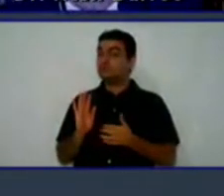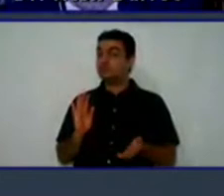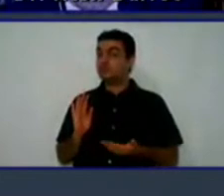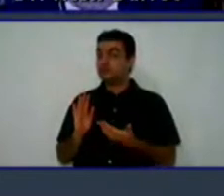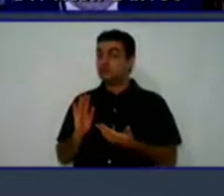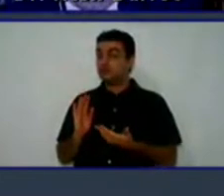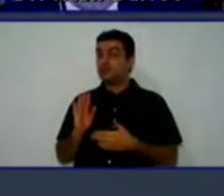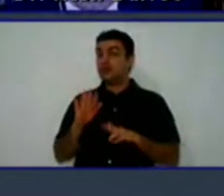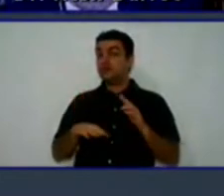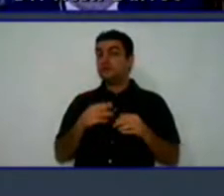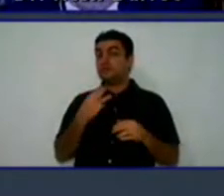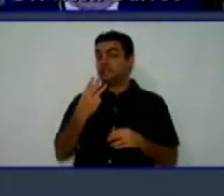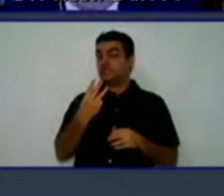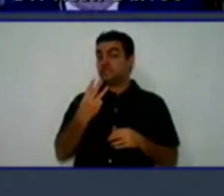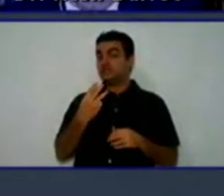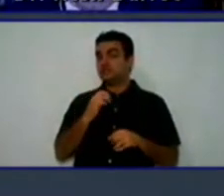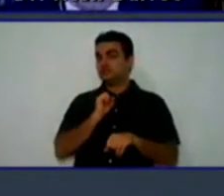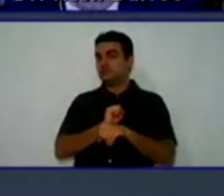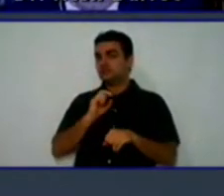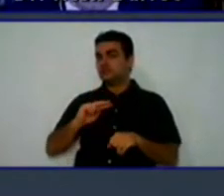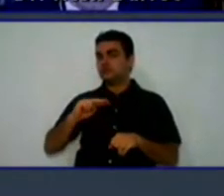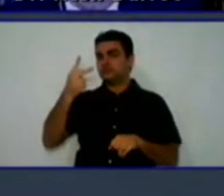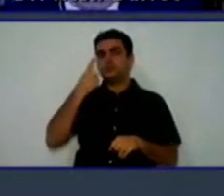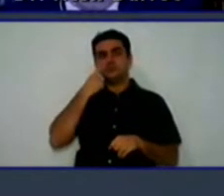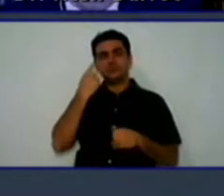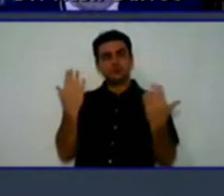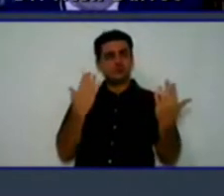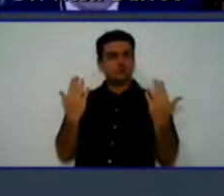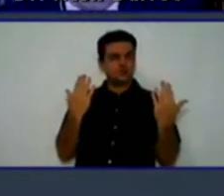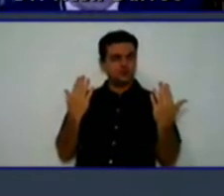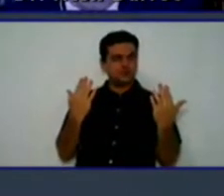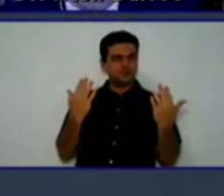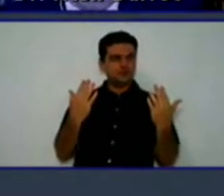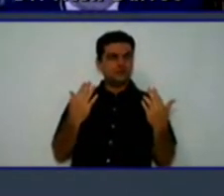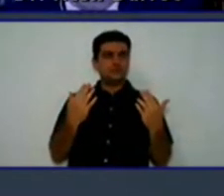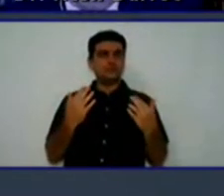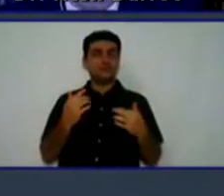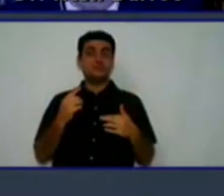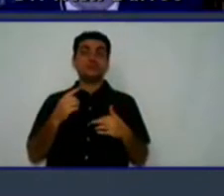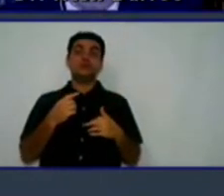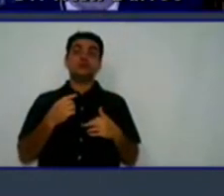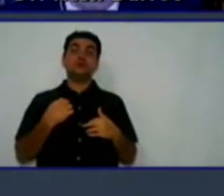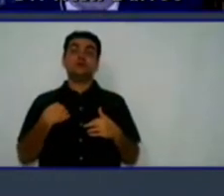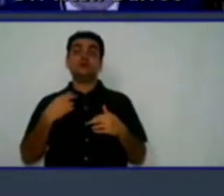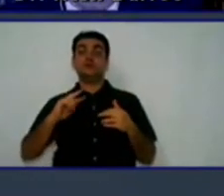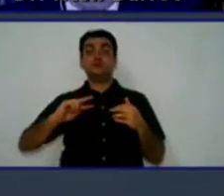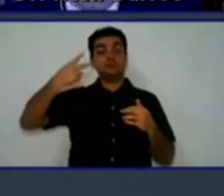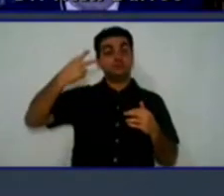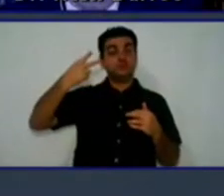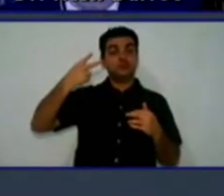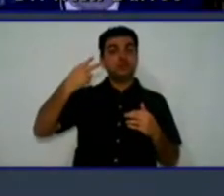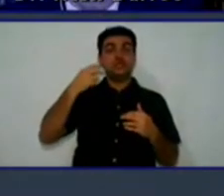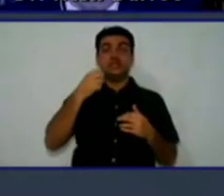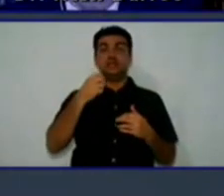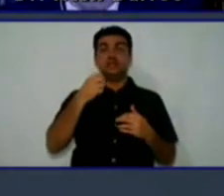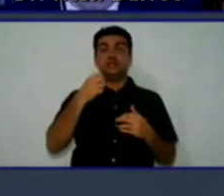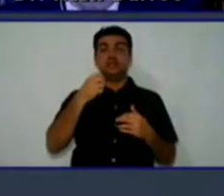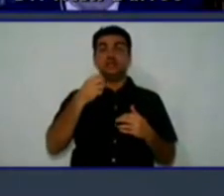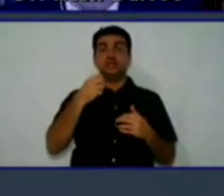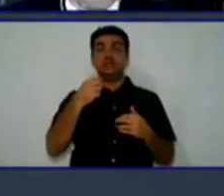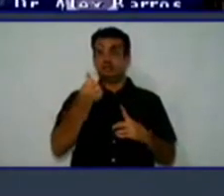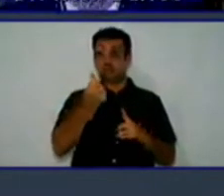invés de 3, nós suspendamos então pela proporcionalidade, aqui já que dobramos a glosa, para 6 meses.